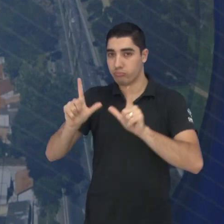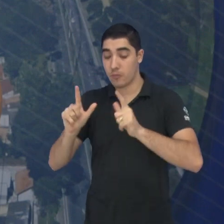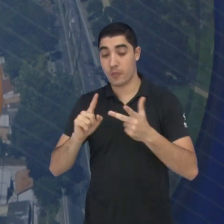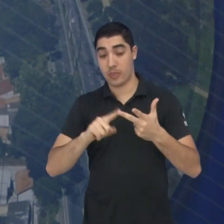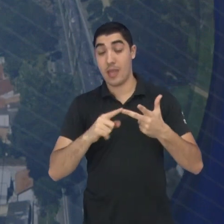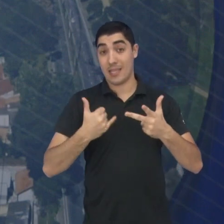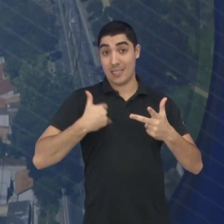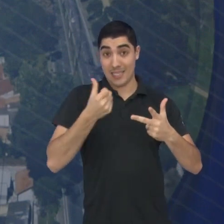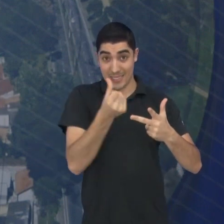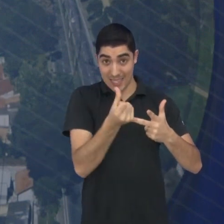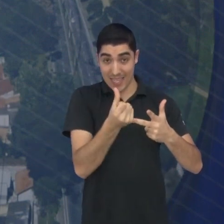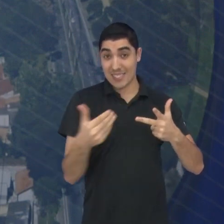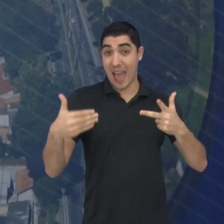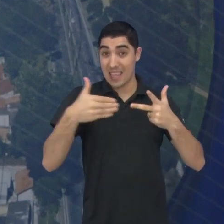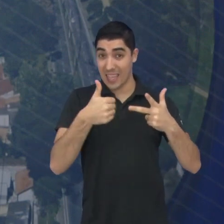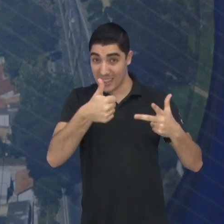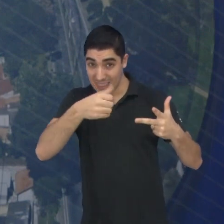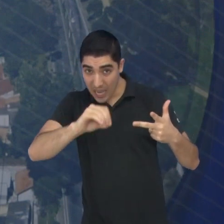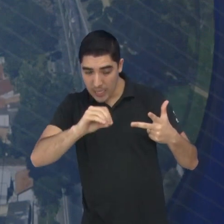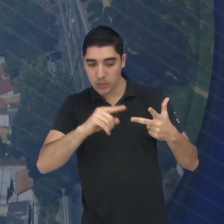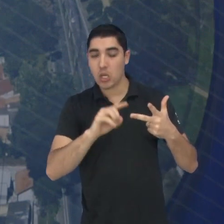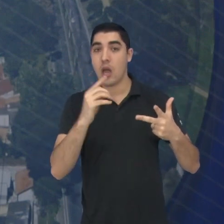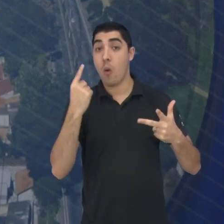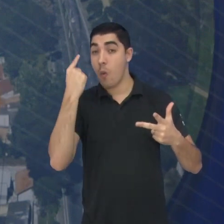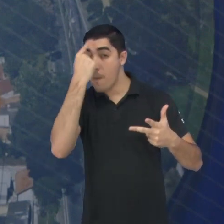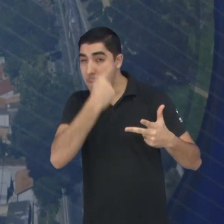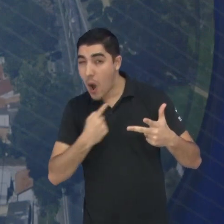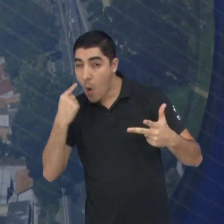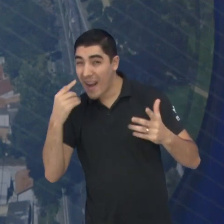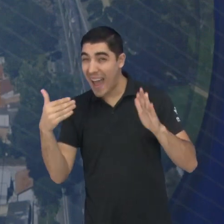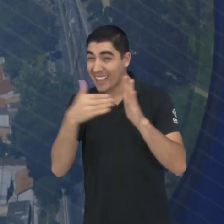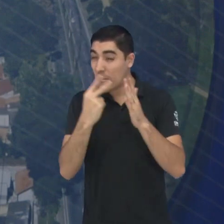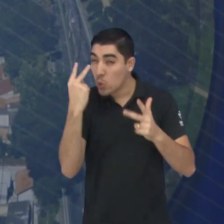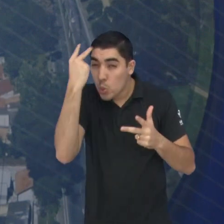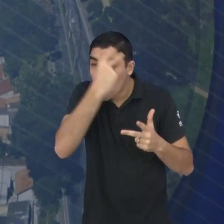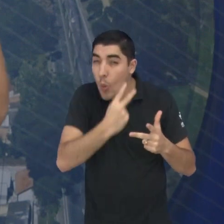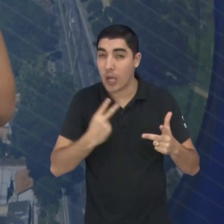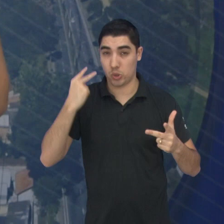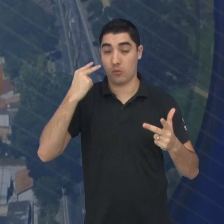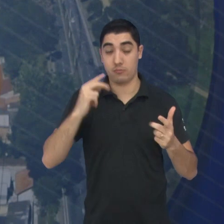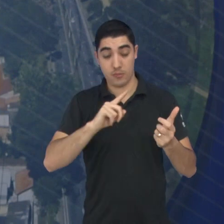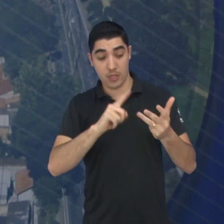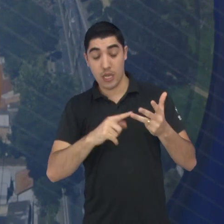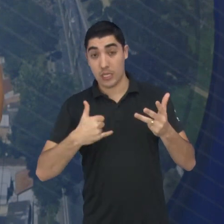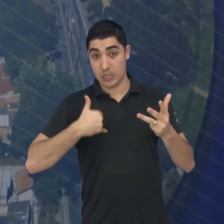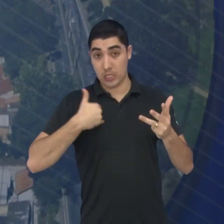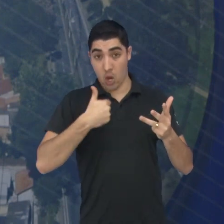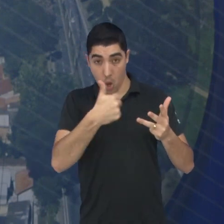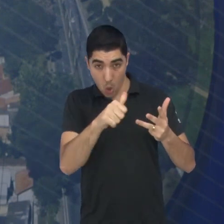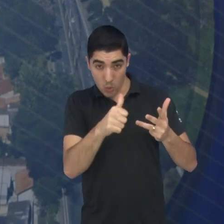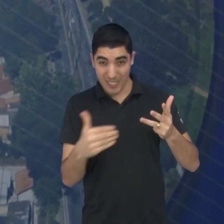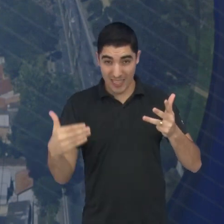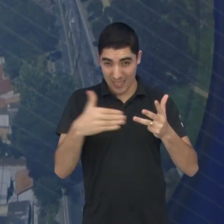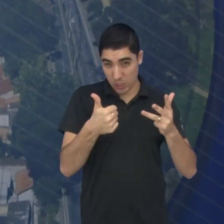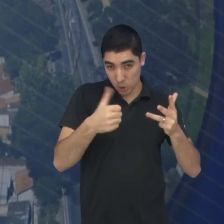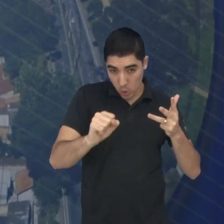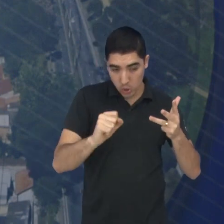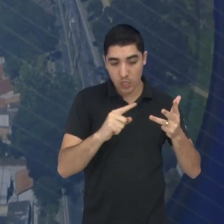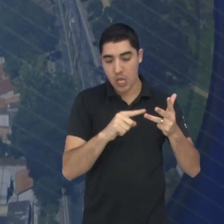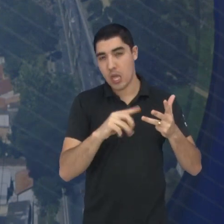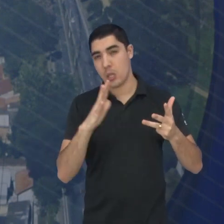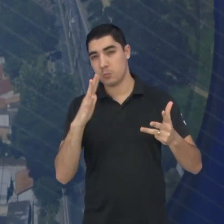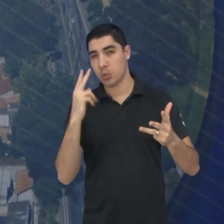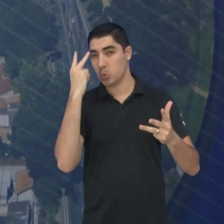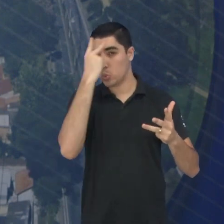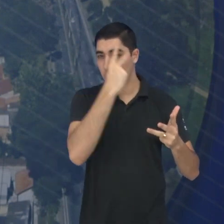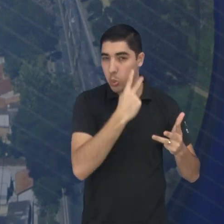anos, entre 1 a 2 horas por dia no máximo, e dos 11 aos 18, entre 2 e 3